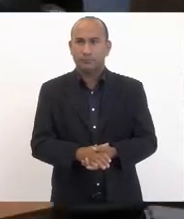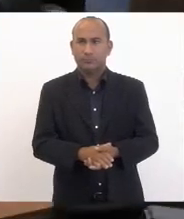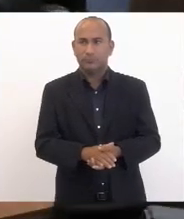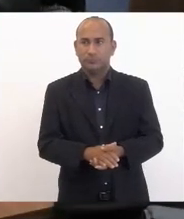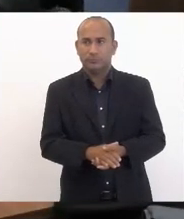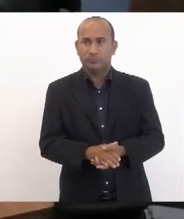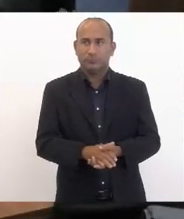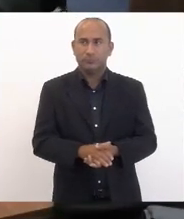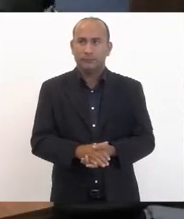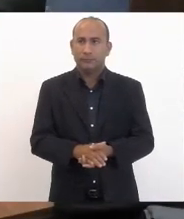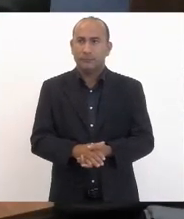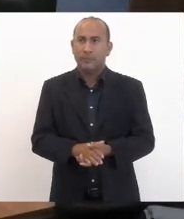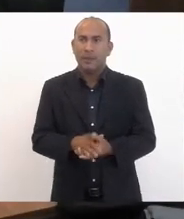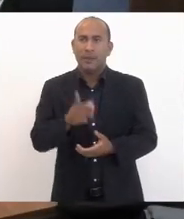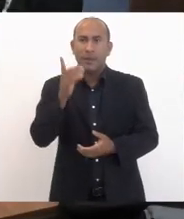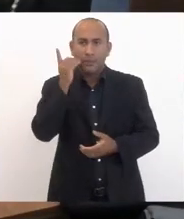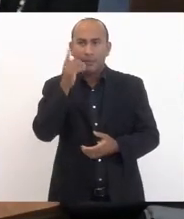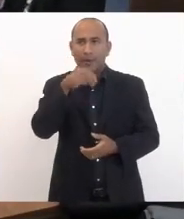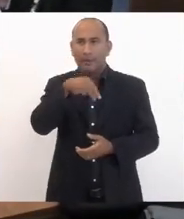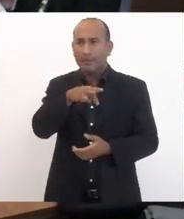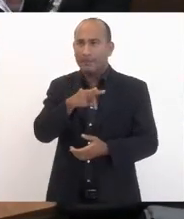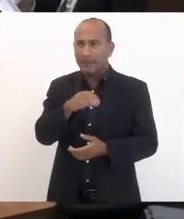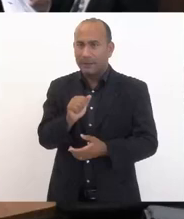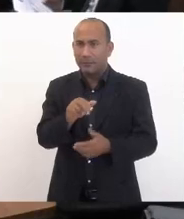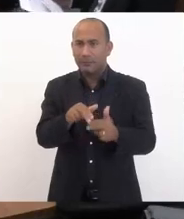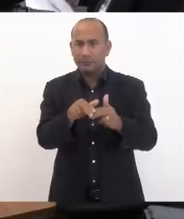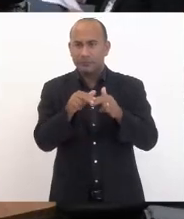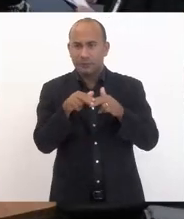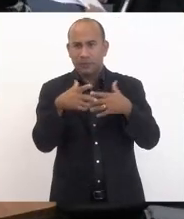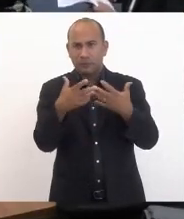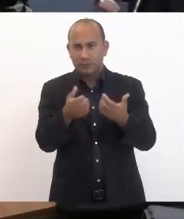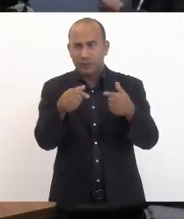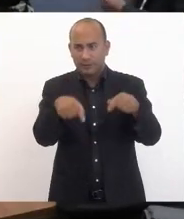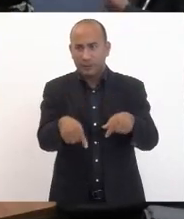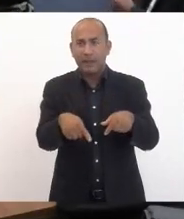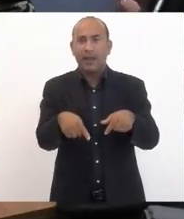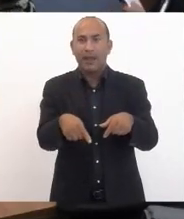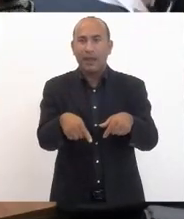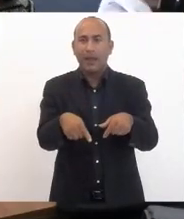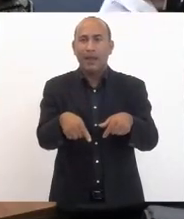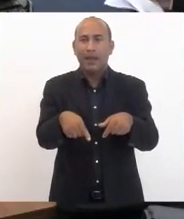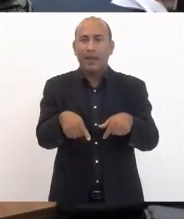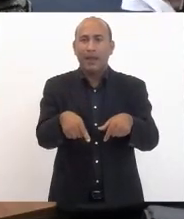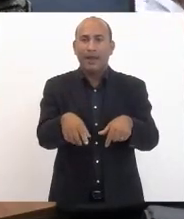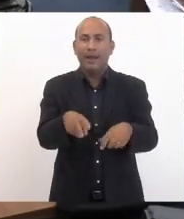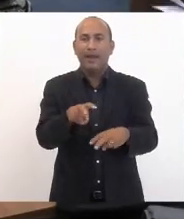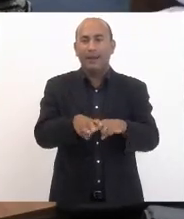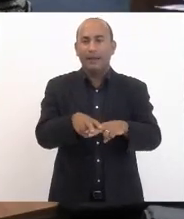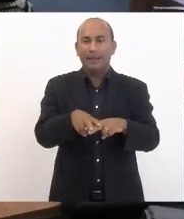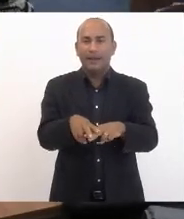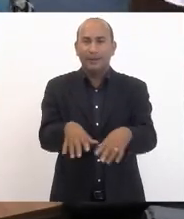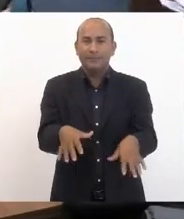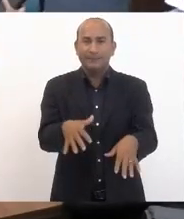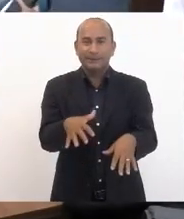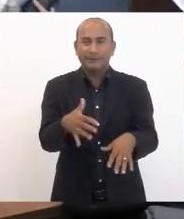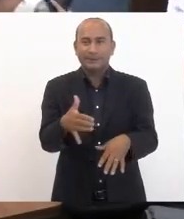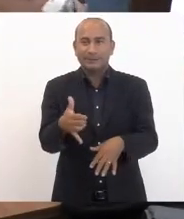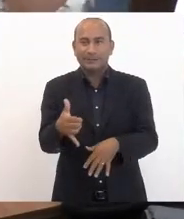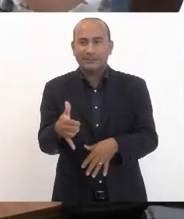a nobre deputada Marta Rocha para assumir aqui a cadeira elétrica. Senhor presidente, André, em